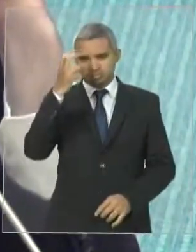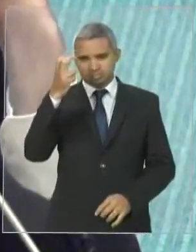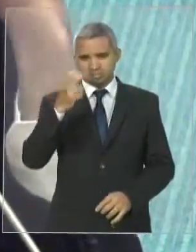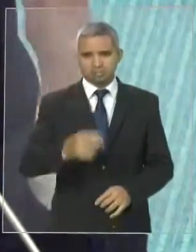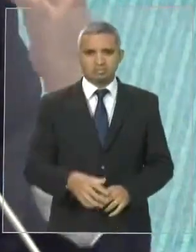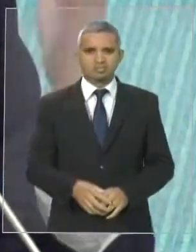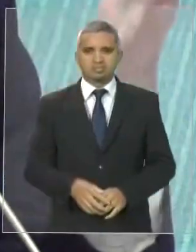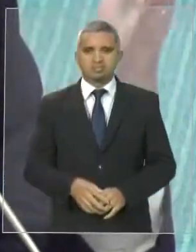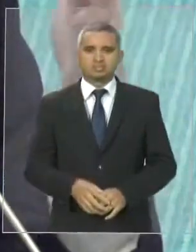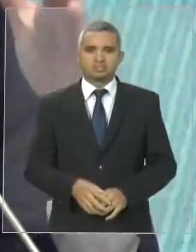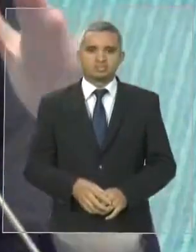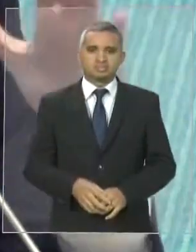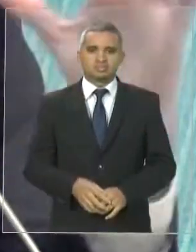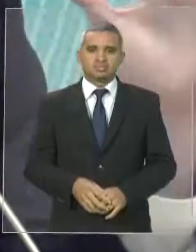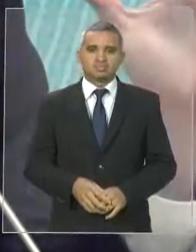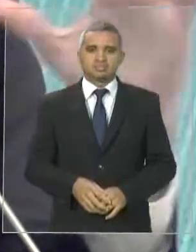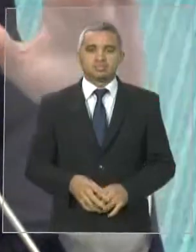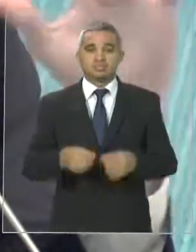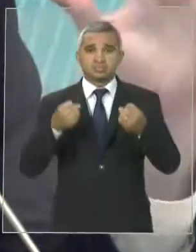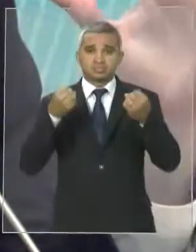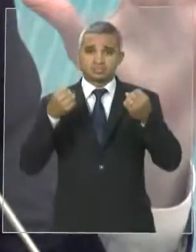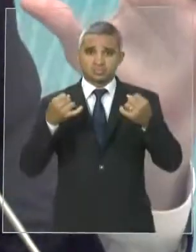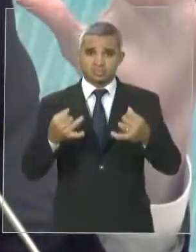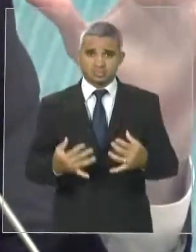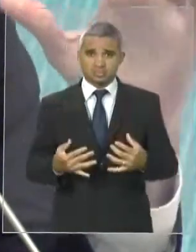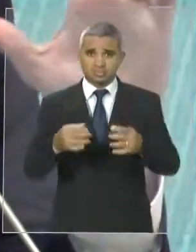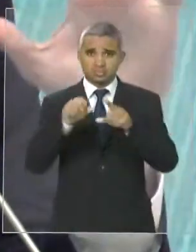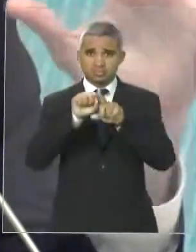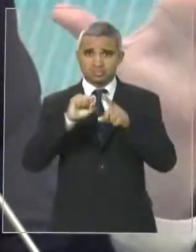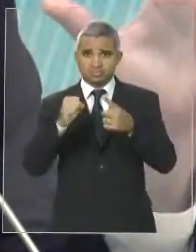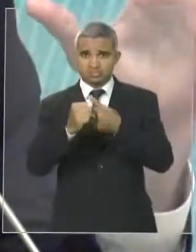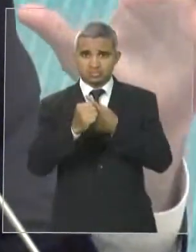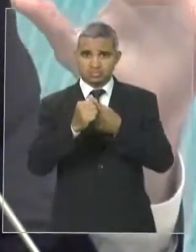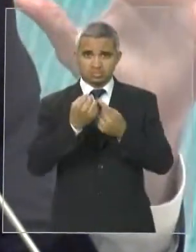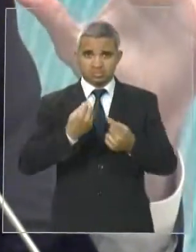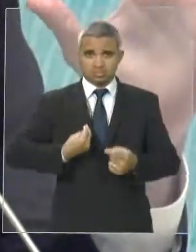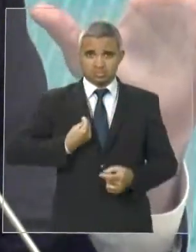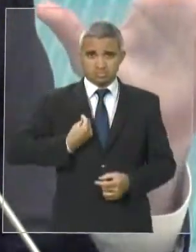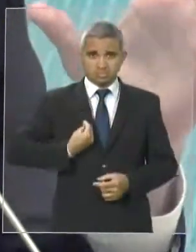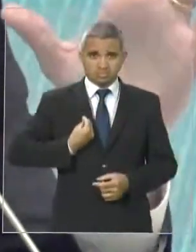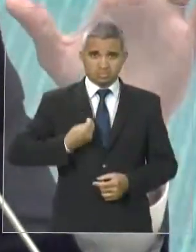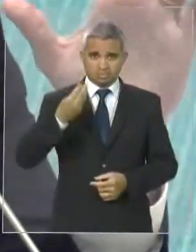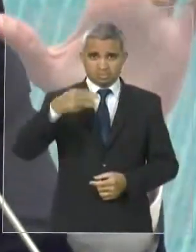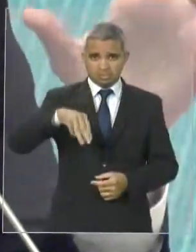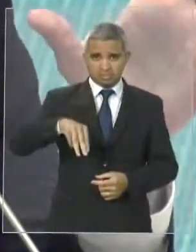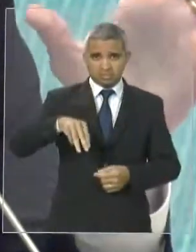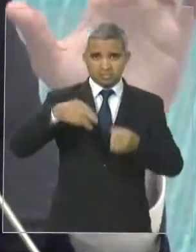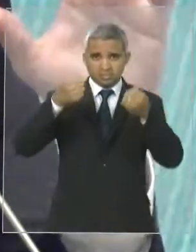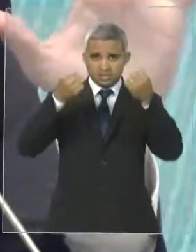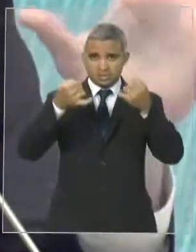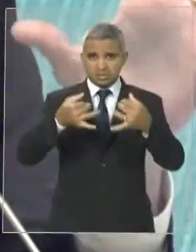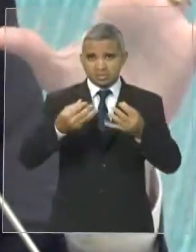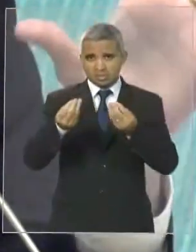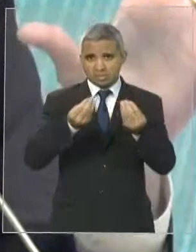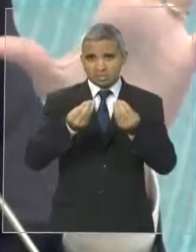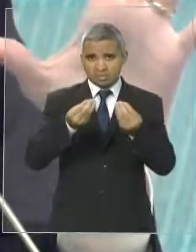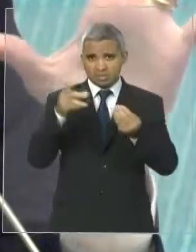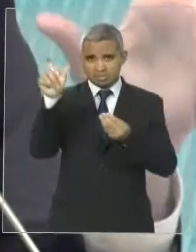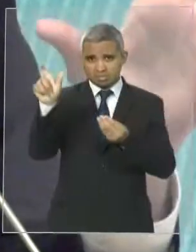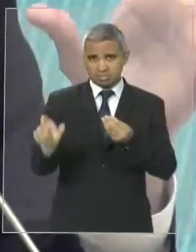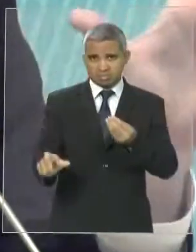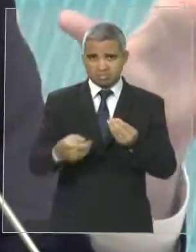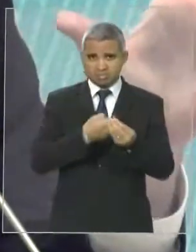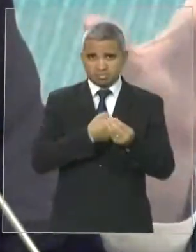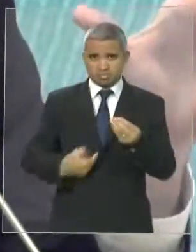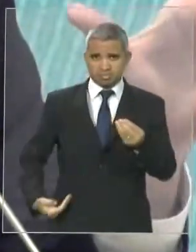mandar explicando para a sociedade maranhense como é que age o governador do estado do Maranhão, né? Pensando que o